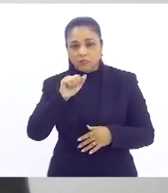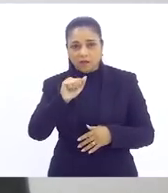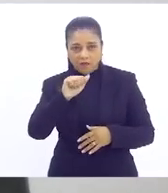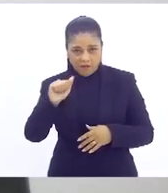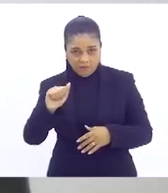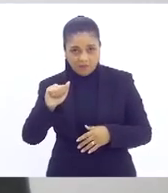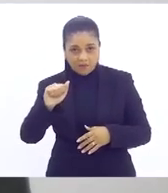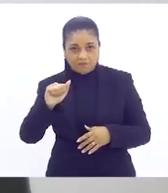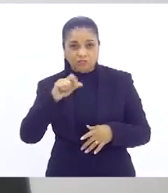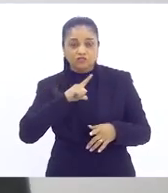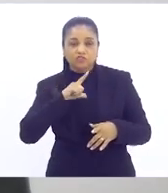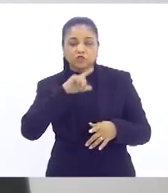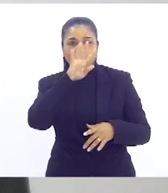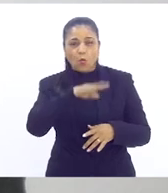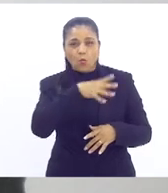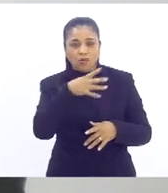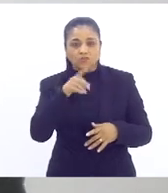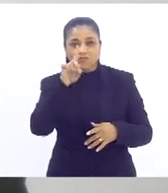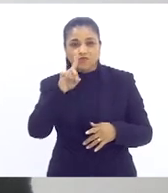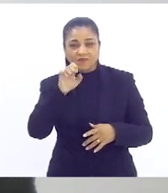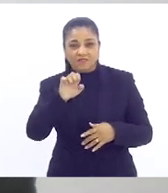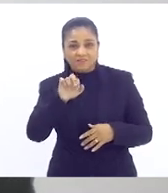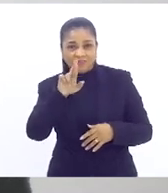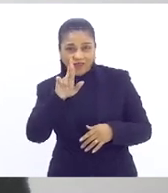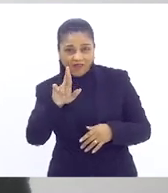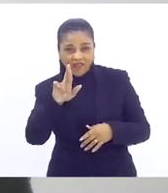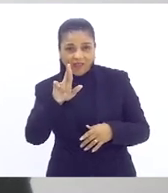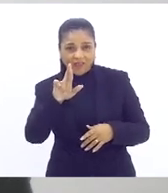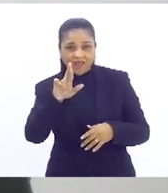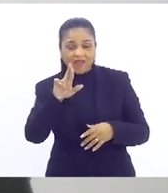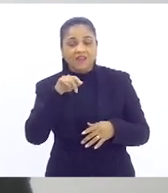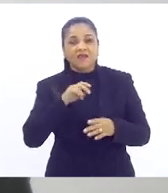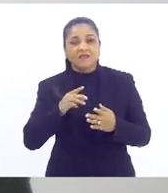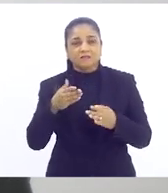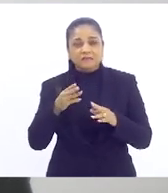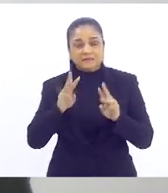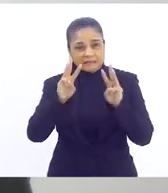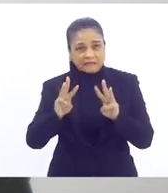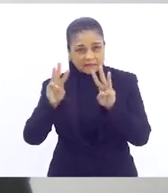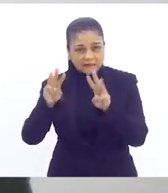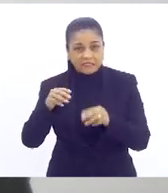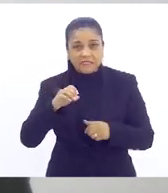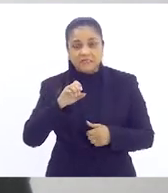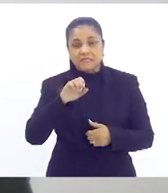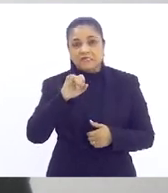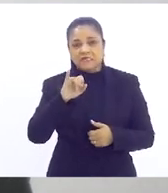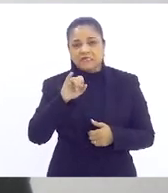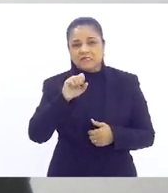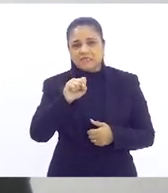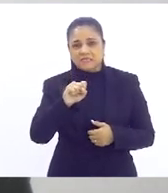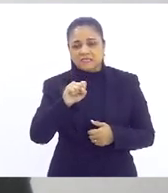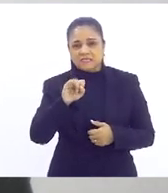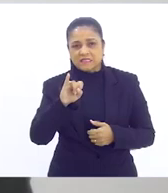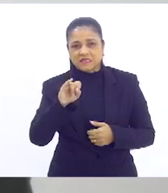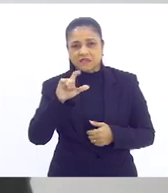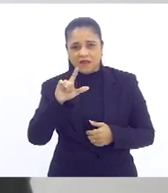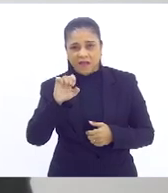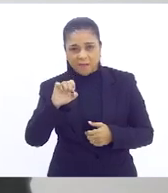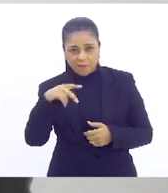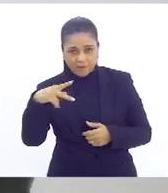com eles estavam com o quadro do DER porque quando Você entrava no silep quero que saber a lei de criação do 90